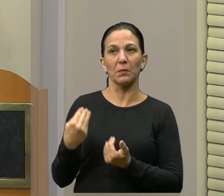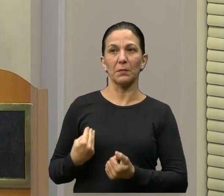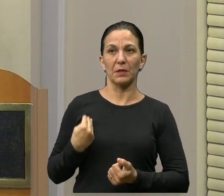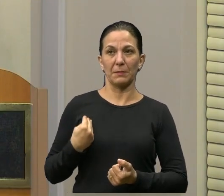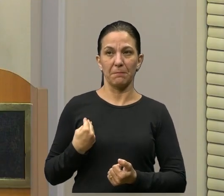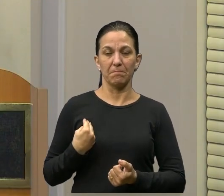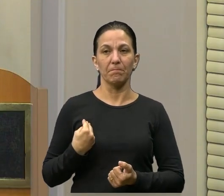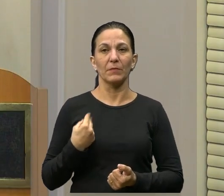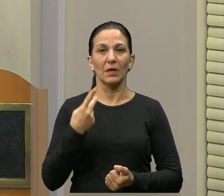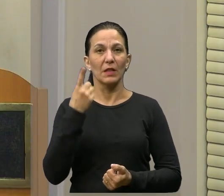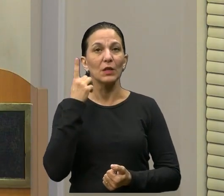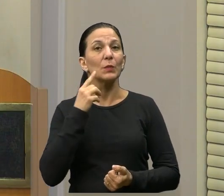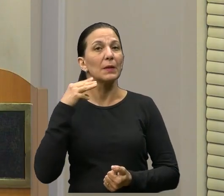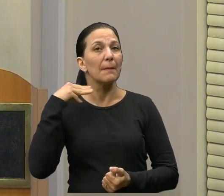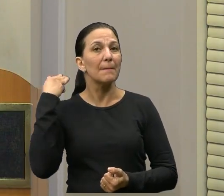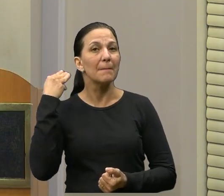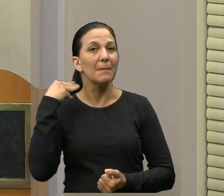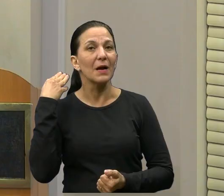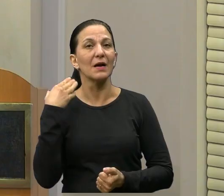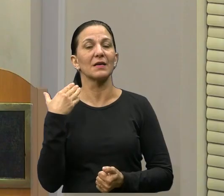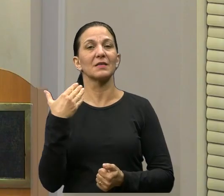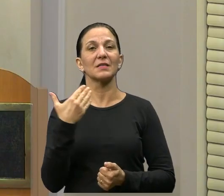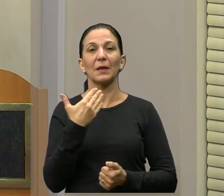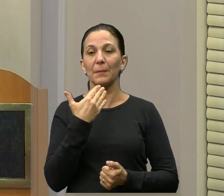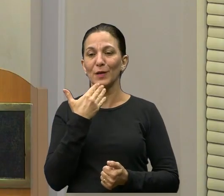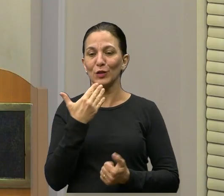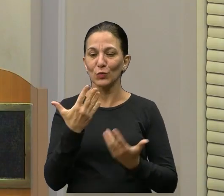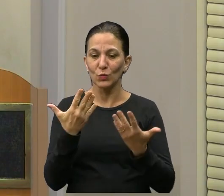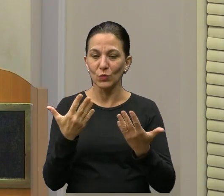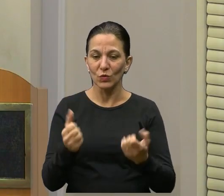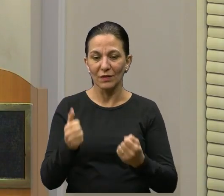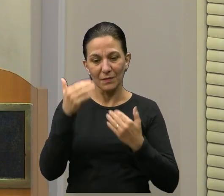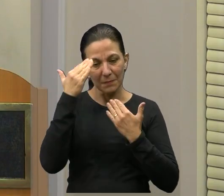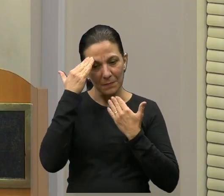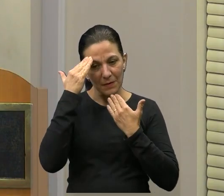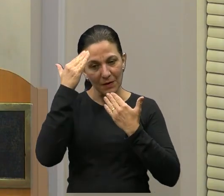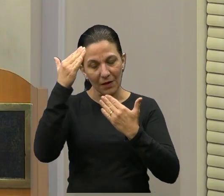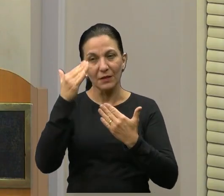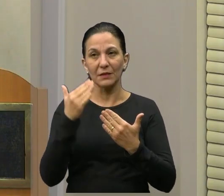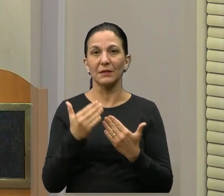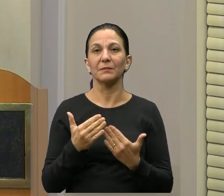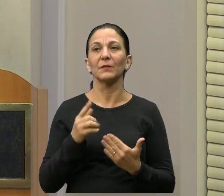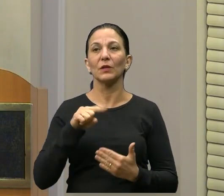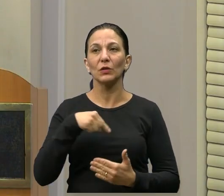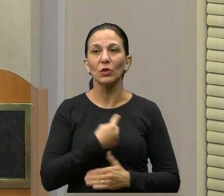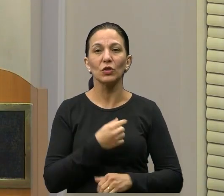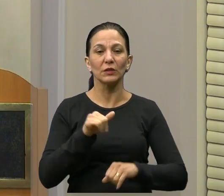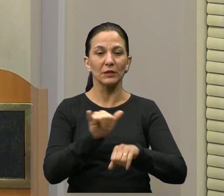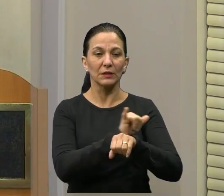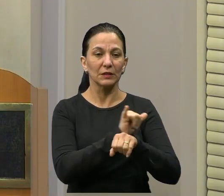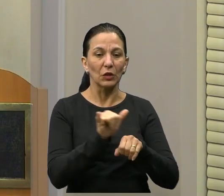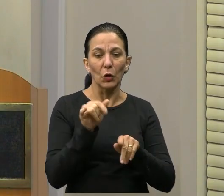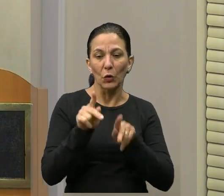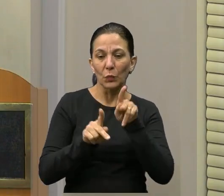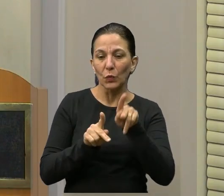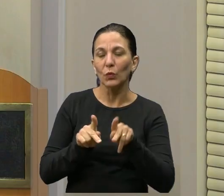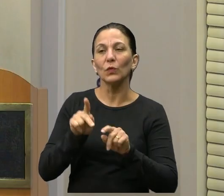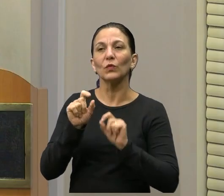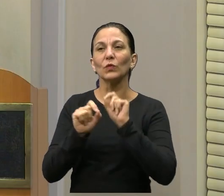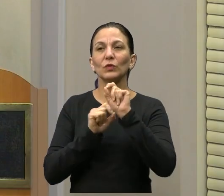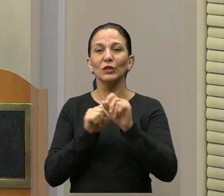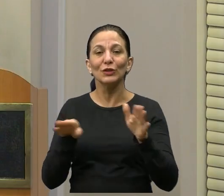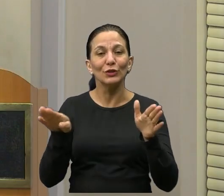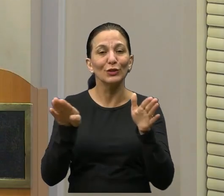Márcia Lia, minha gratidão por atender este meu pedido. Nossos mandatos são instrumentos do povo e